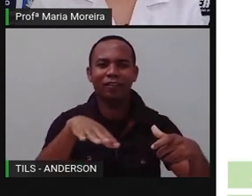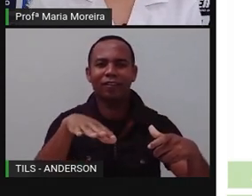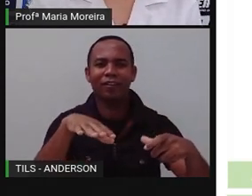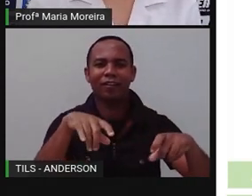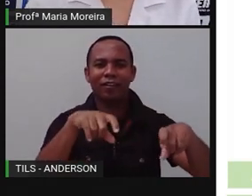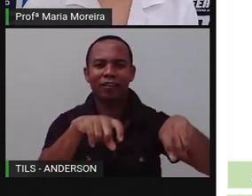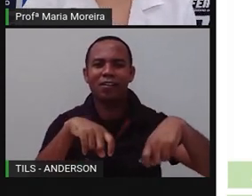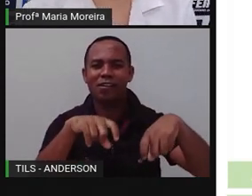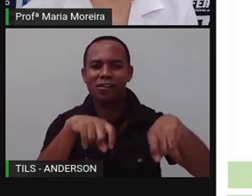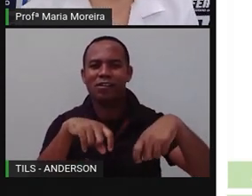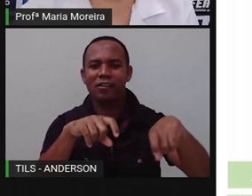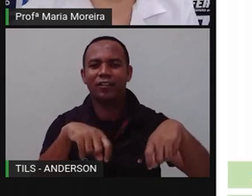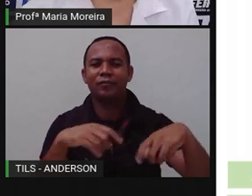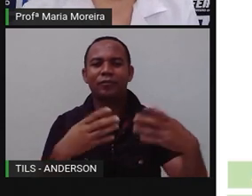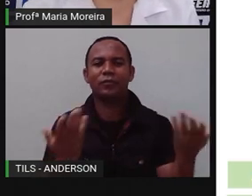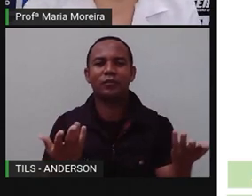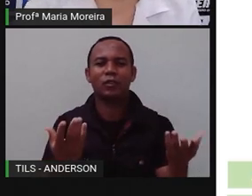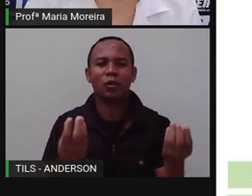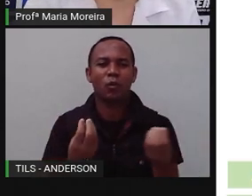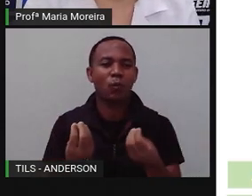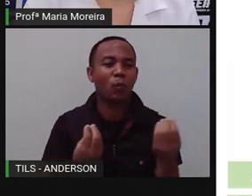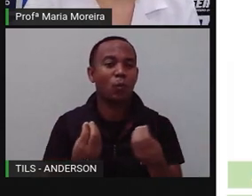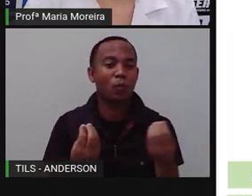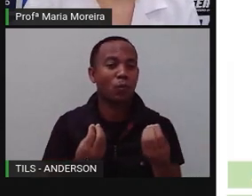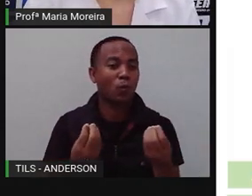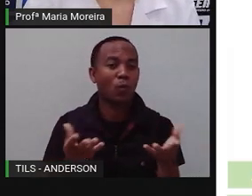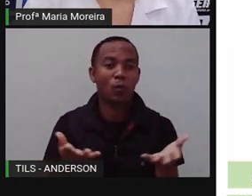E o que será que vamos tratar hoje? hoje você sabe, Anderson?